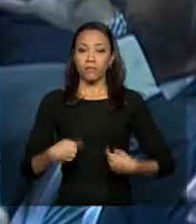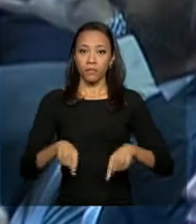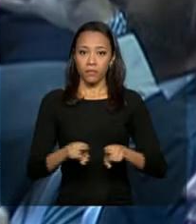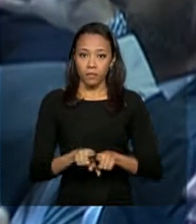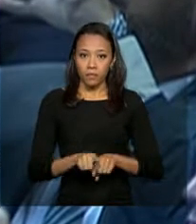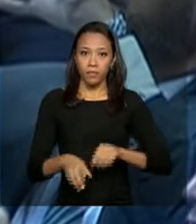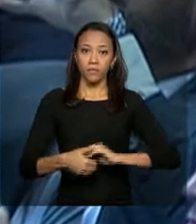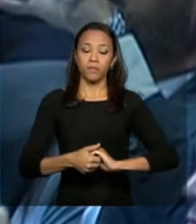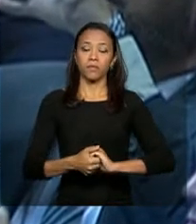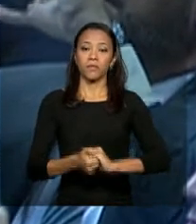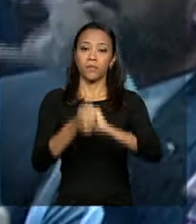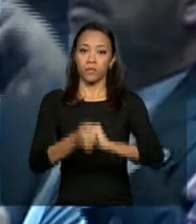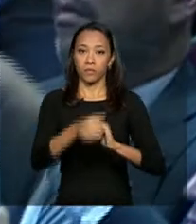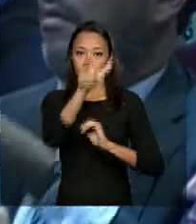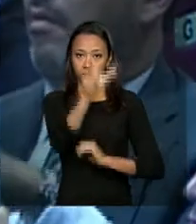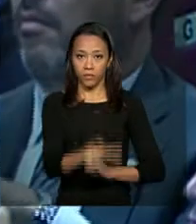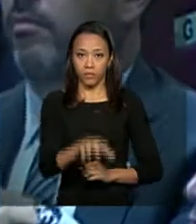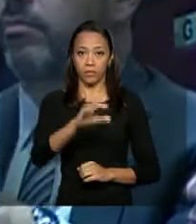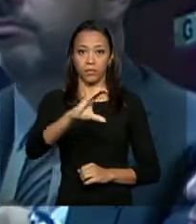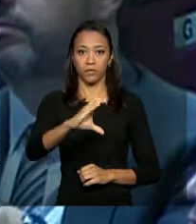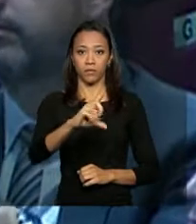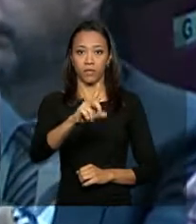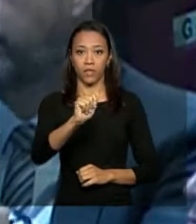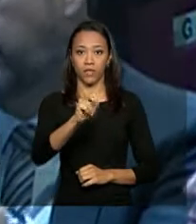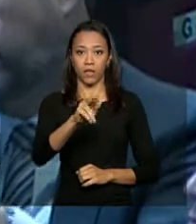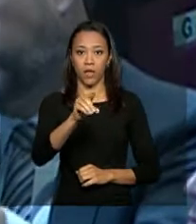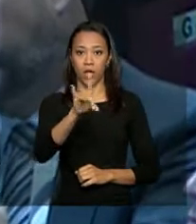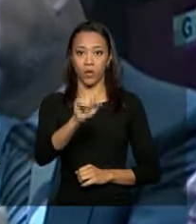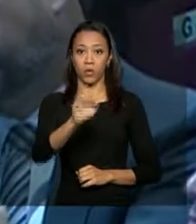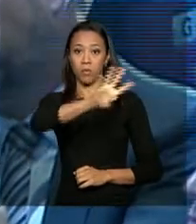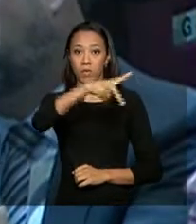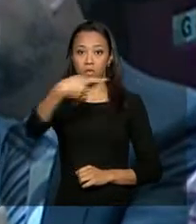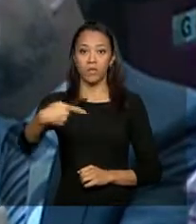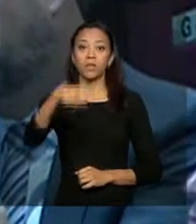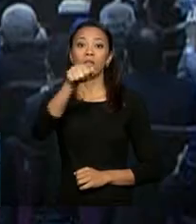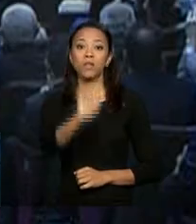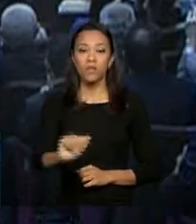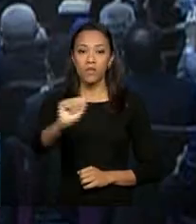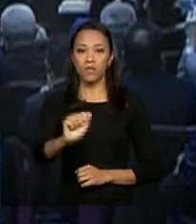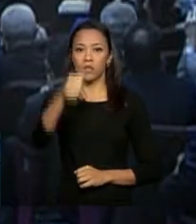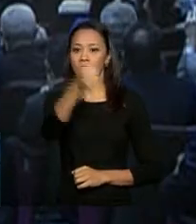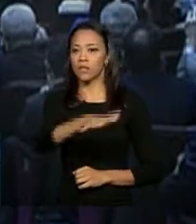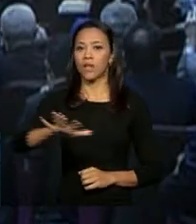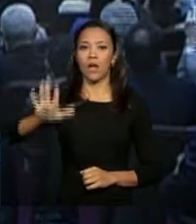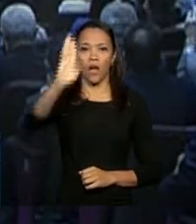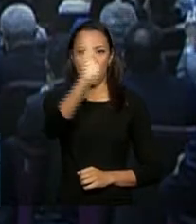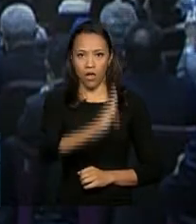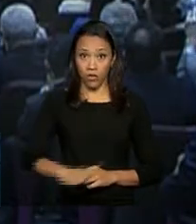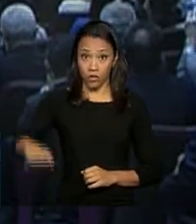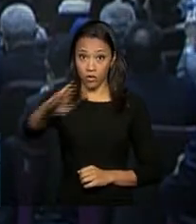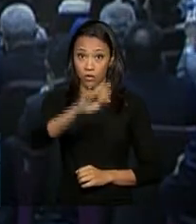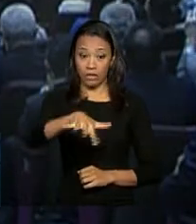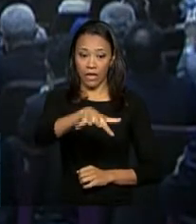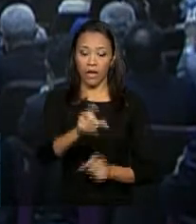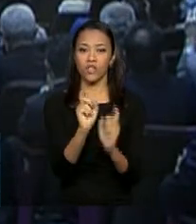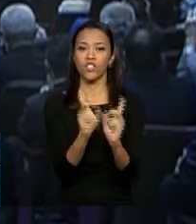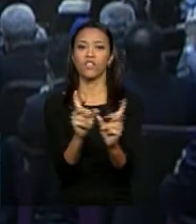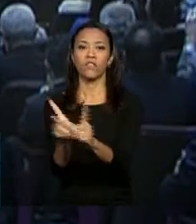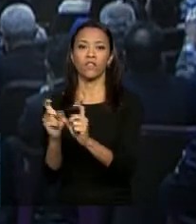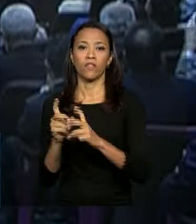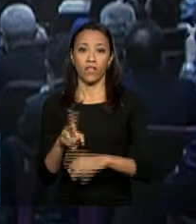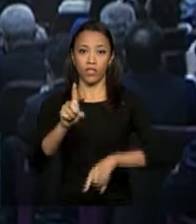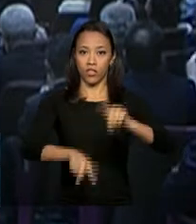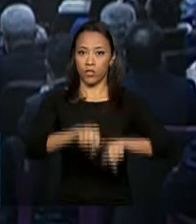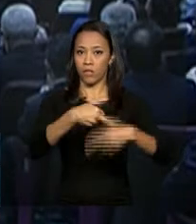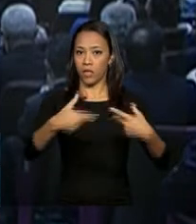Cumprimentar o senhor Cláudio Elia Cons, presidente da Associação Nacional dos Comerciantes de Material de Construção,